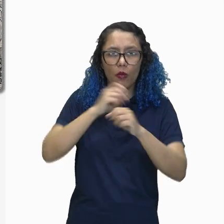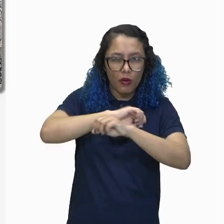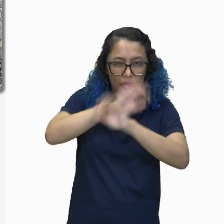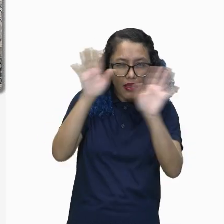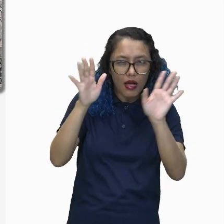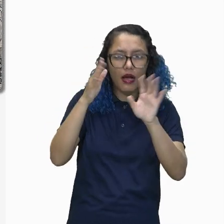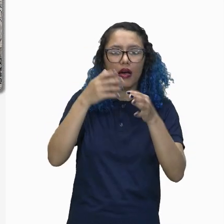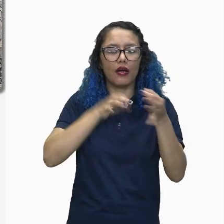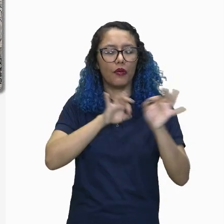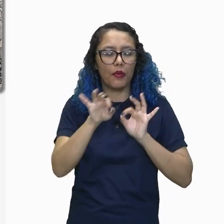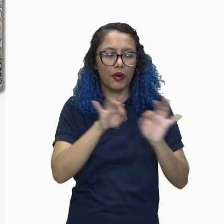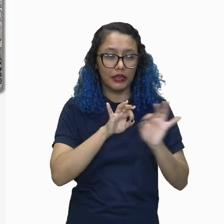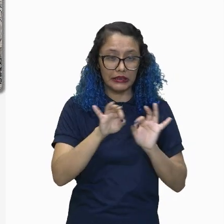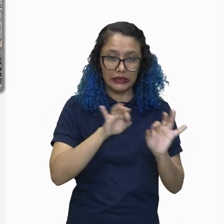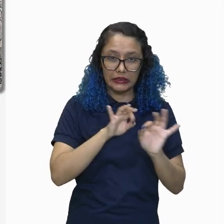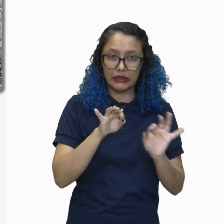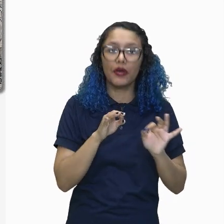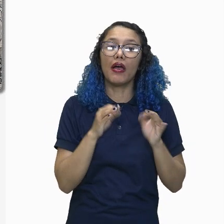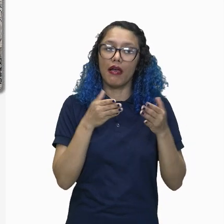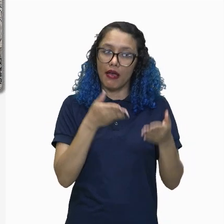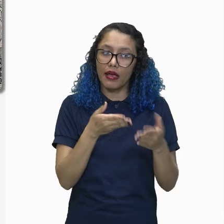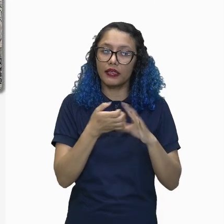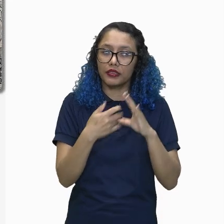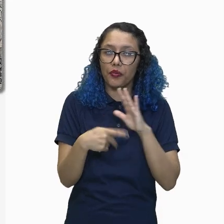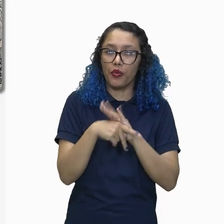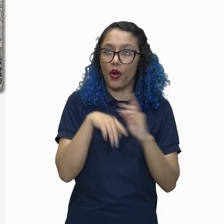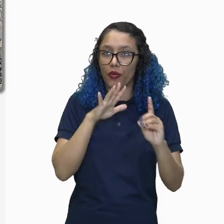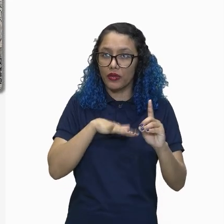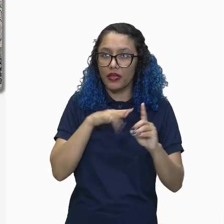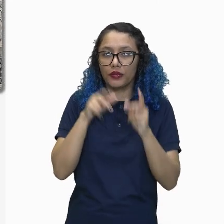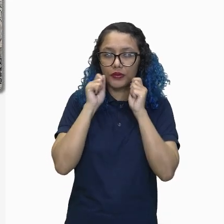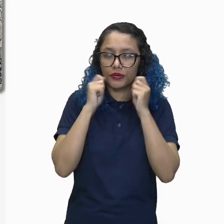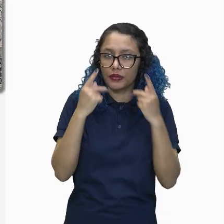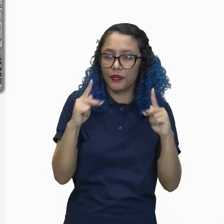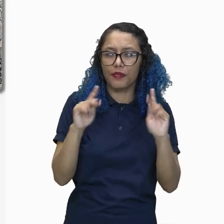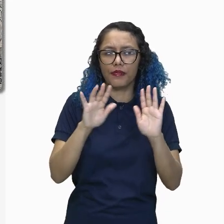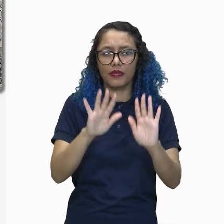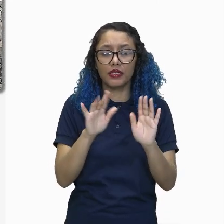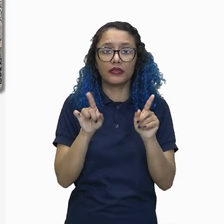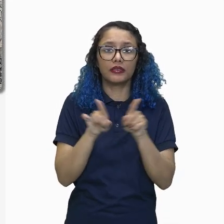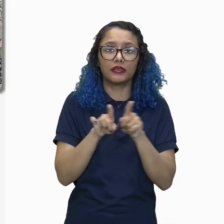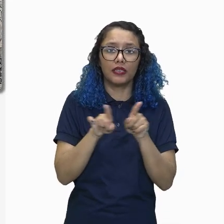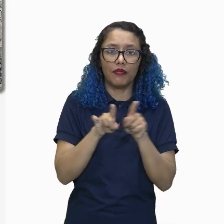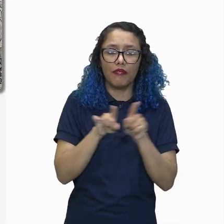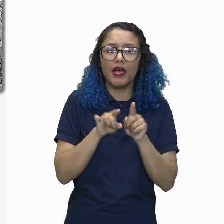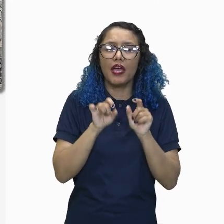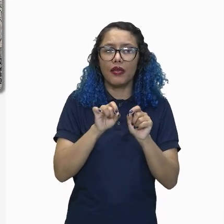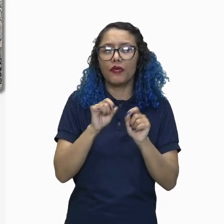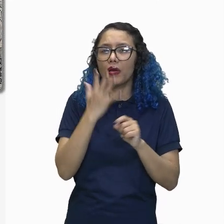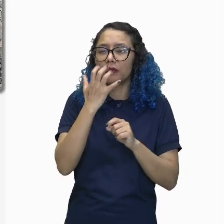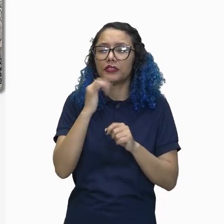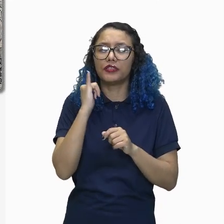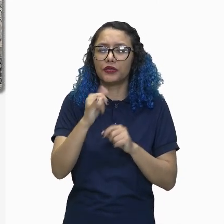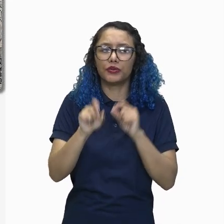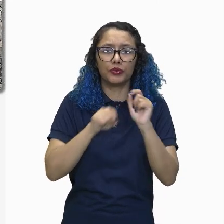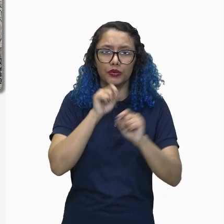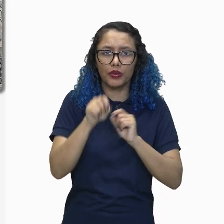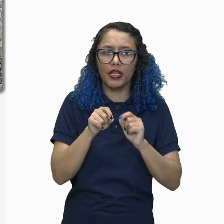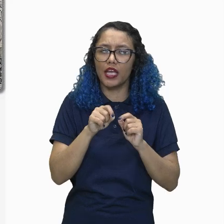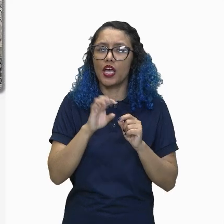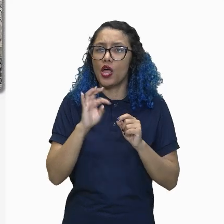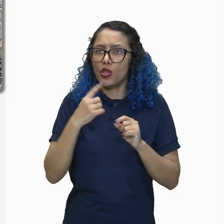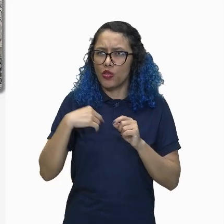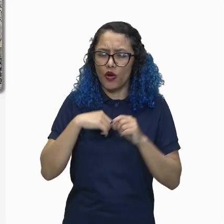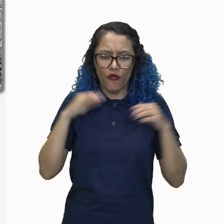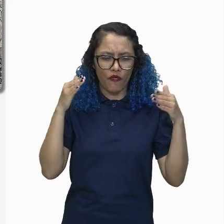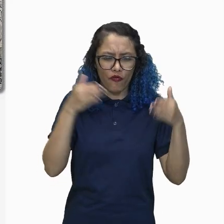da ordem. Esse era Apolo. Mas ele diz, nós passamos a ser muito apolíneos e